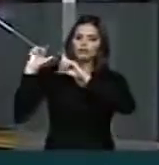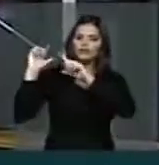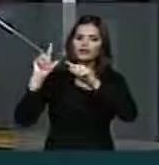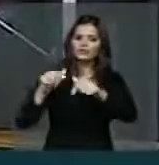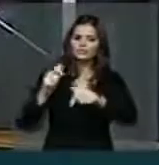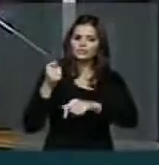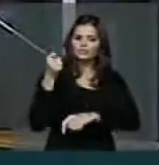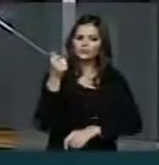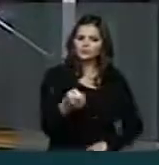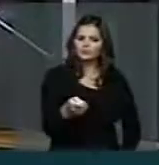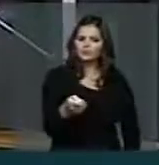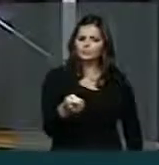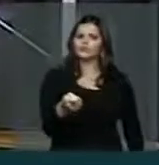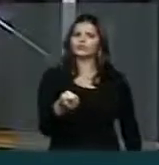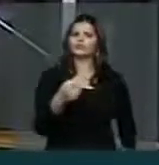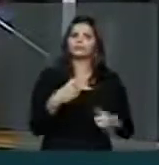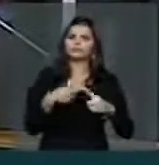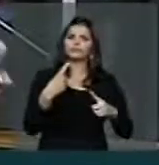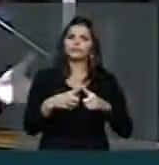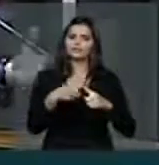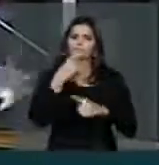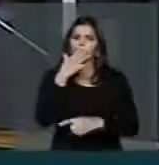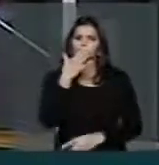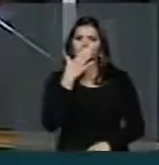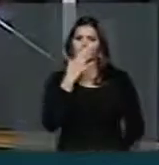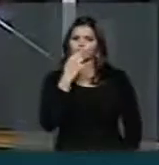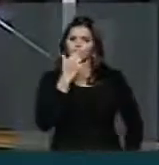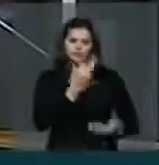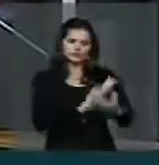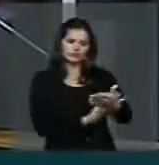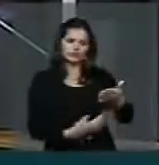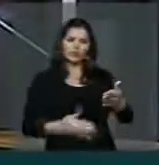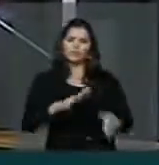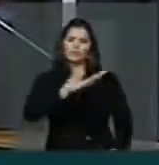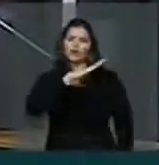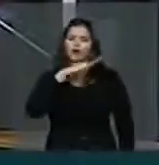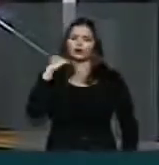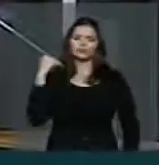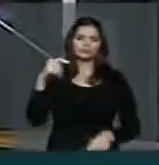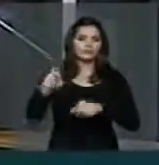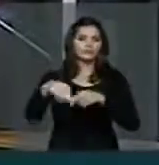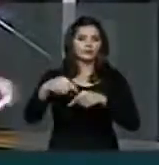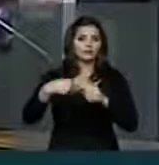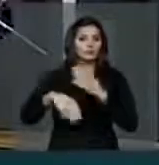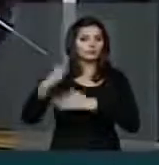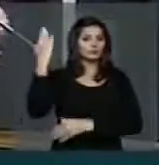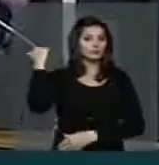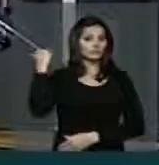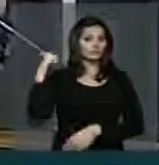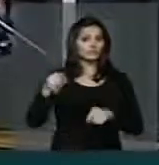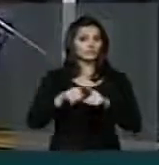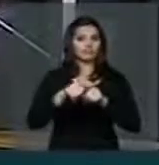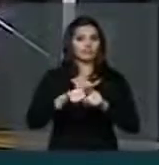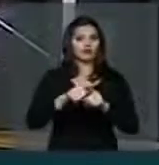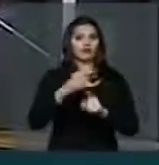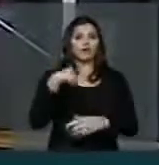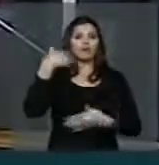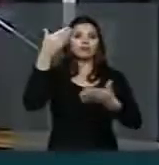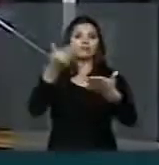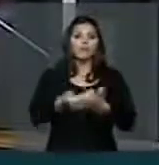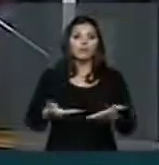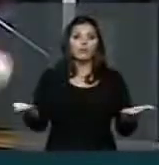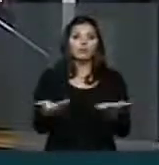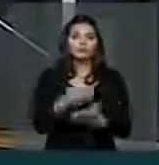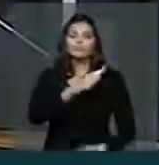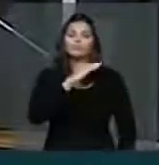dura, onde o sangue correu no campo, mas não apenas naquele momento, o sangue ainda corre no